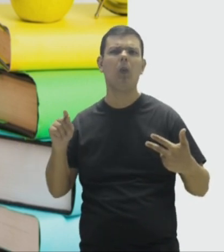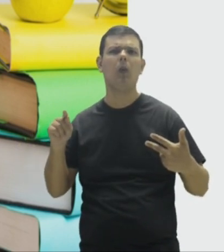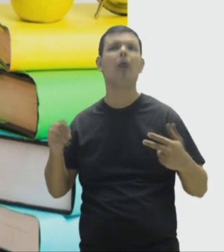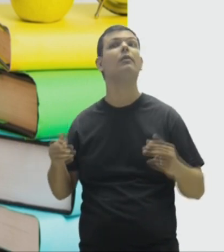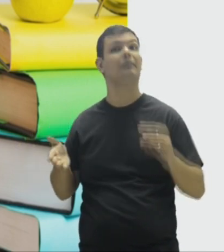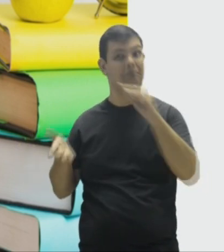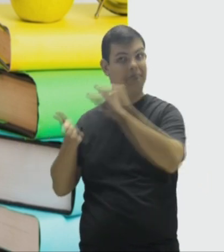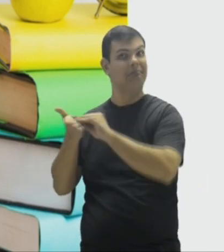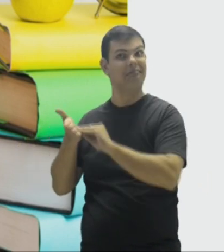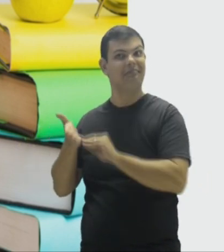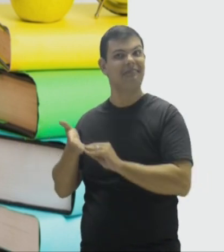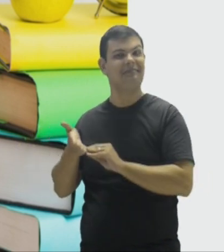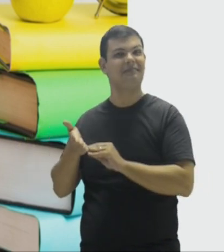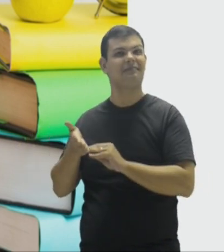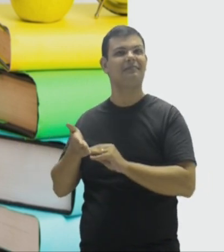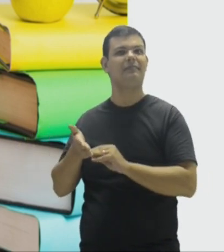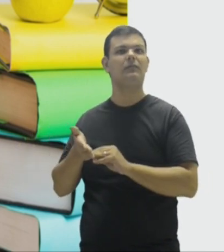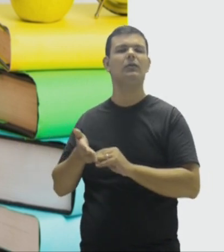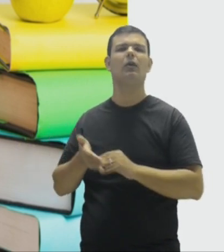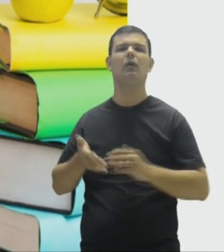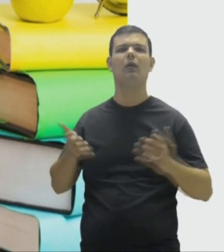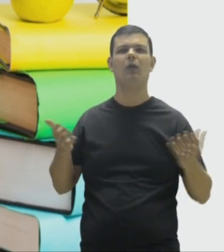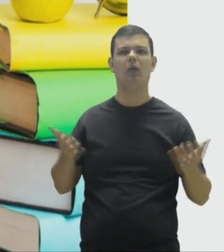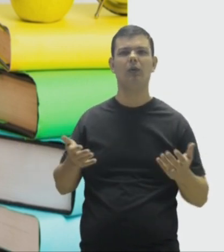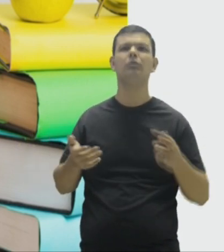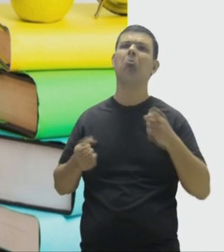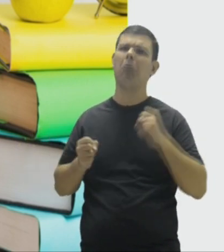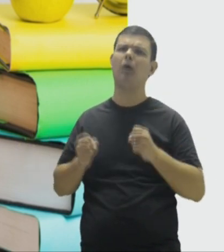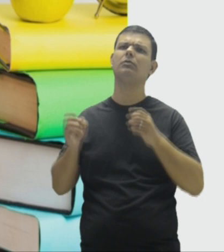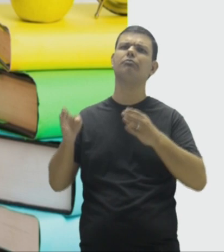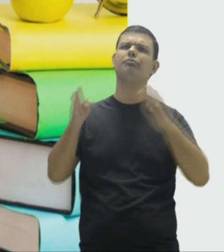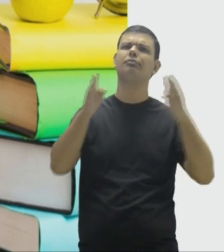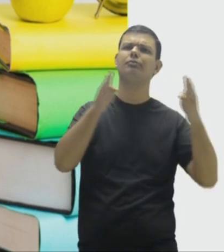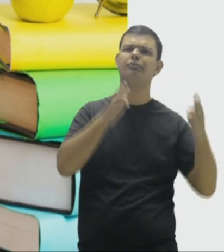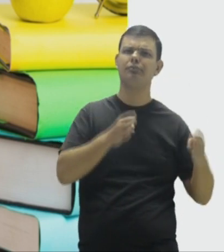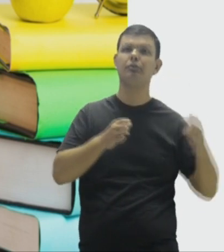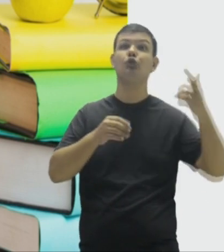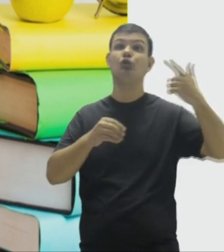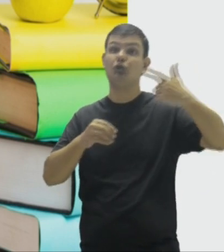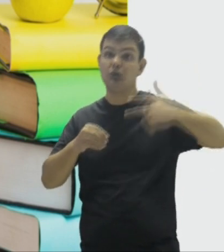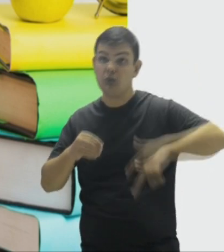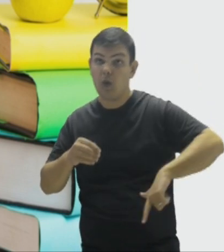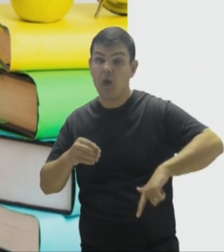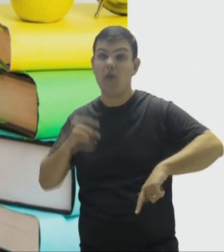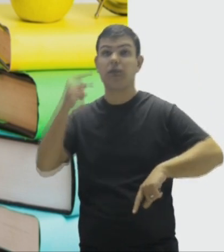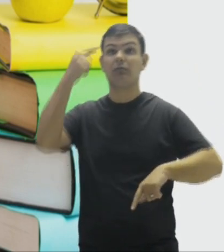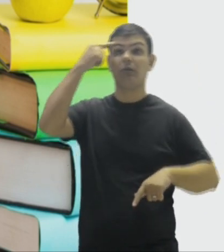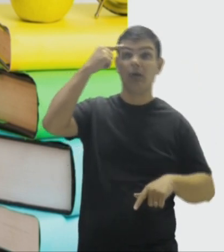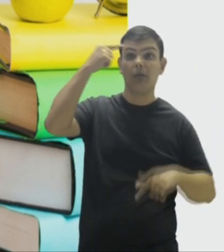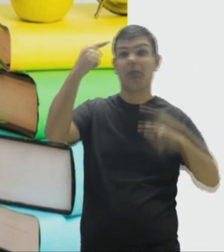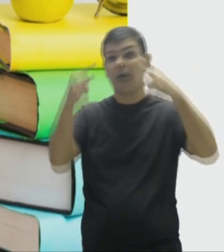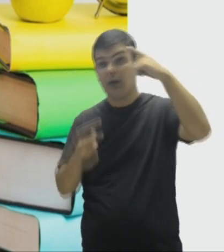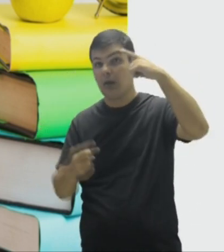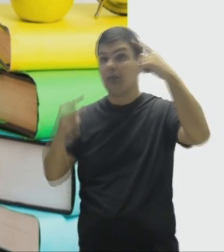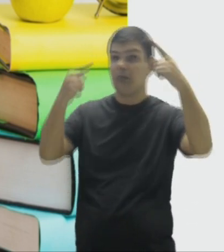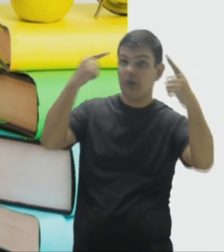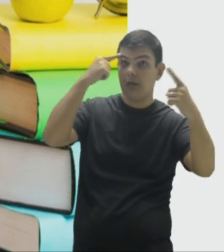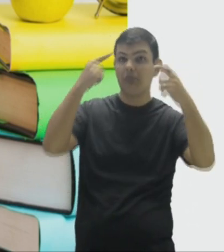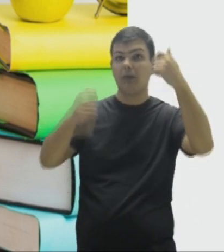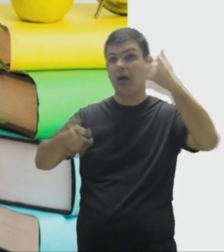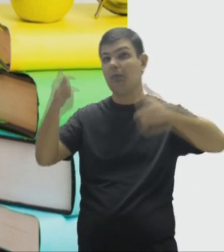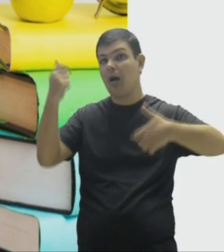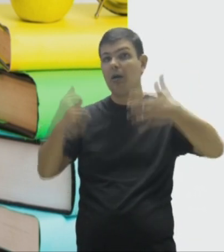sobre diversidade? Toda essa aula de hoje, você pode rever essa aula e tentar lembrar do conceito. O que é diversidade? Professor, eu entendi